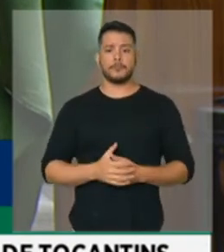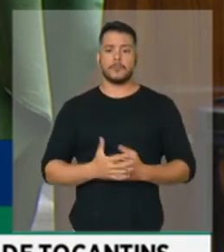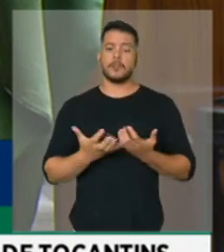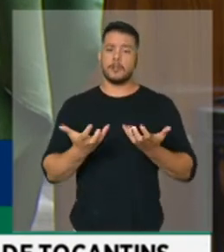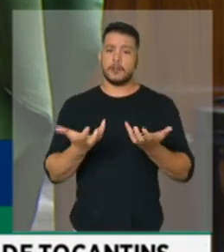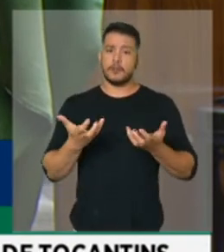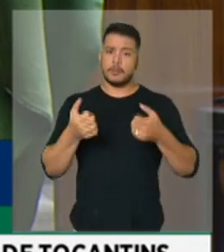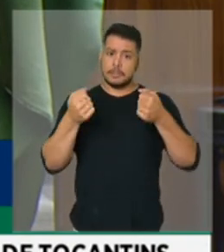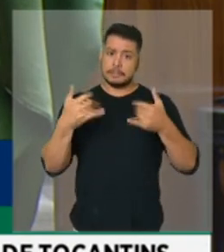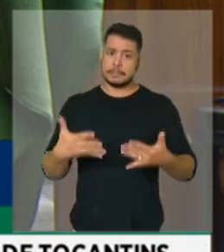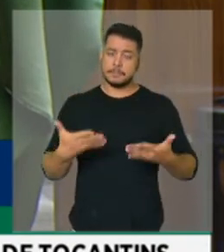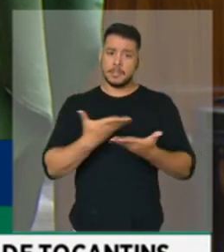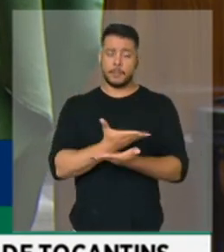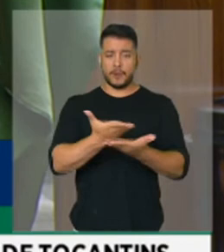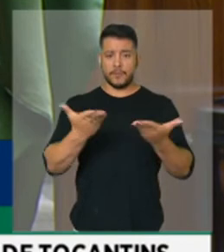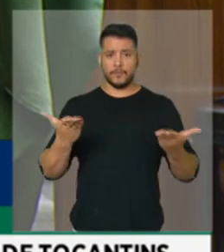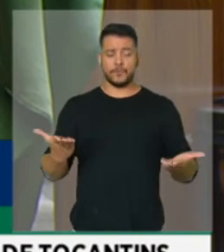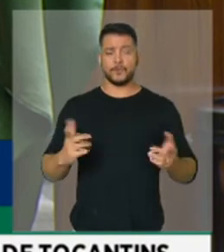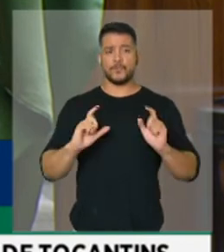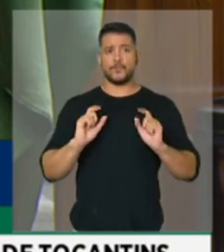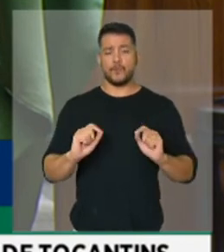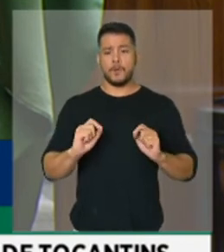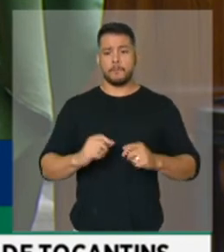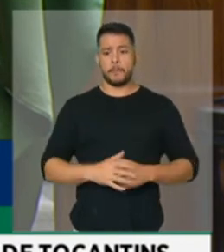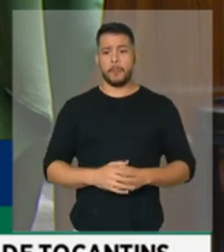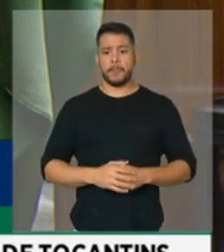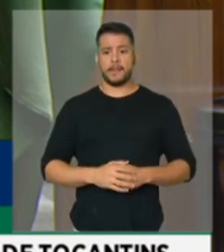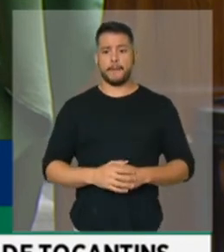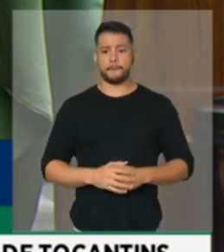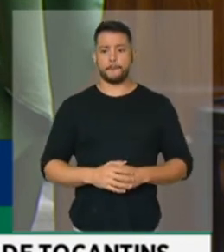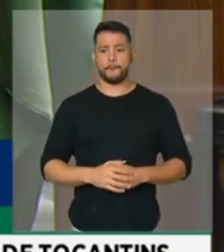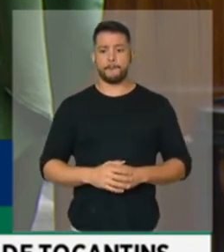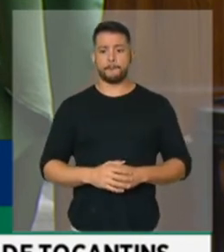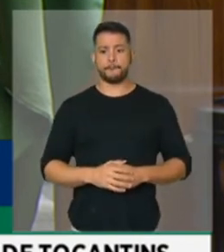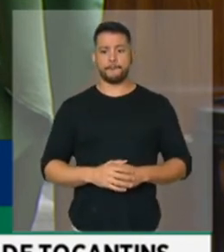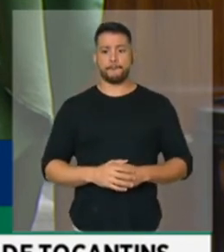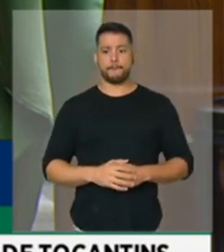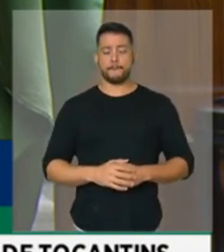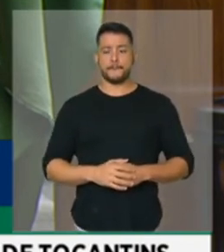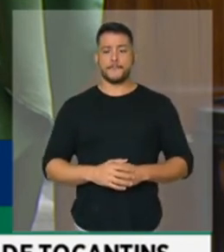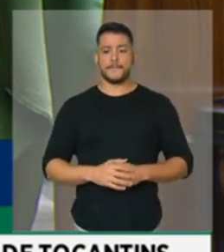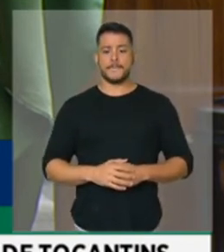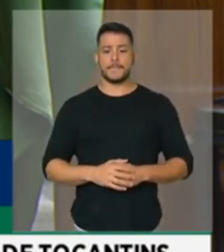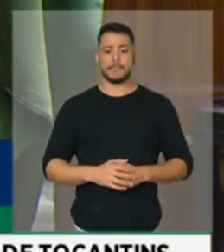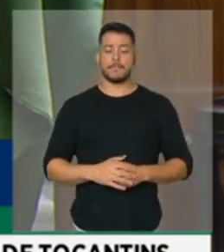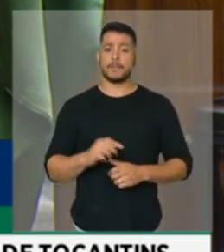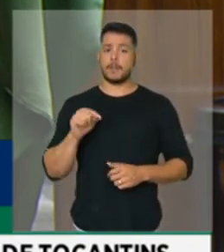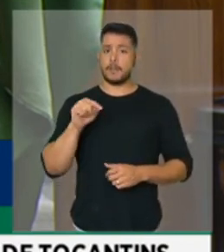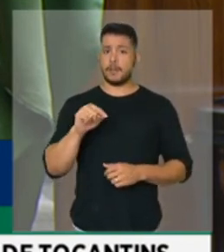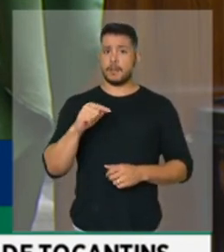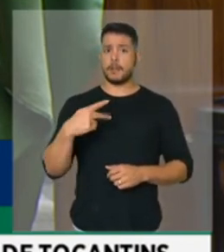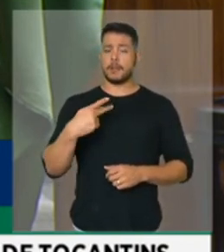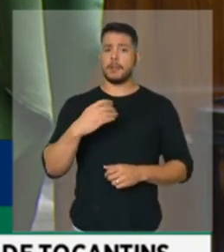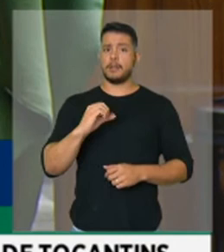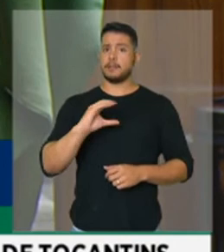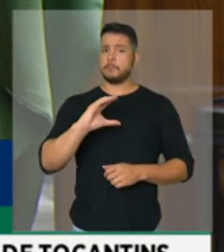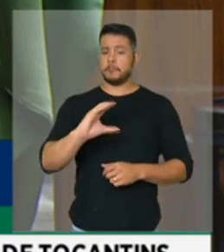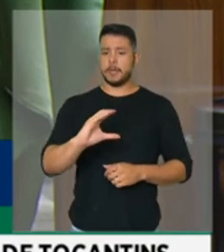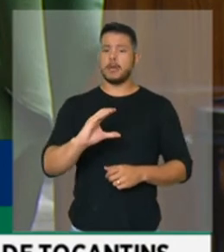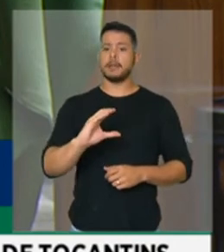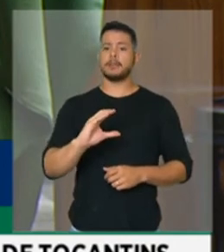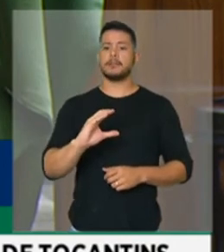nossos pares que, pela lei da anistia, essa PEC promulgada aqui hoje, deputado Cajado, ela não